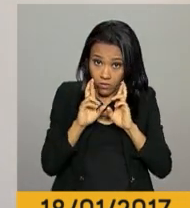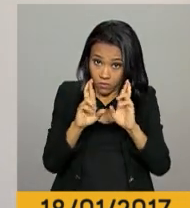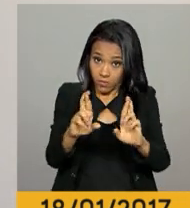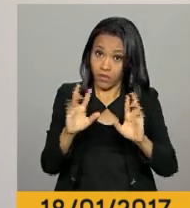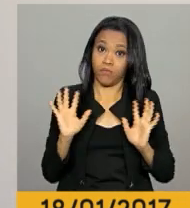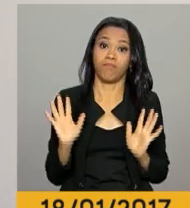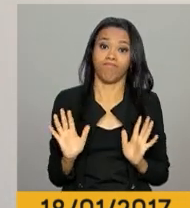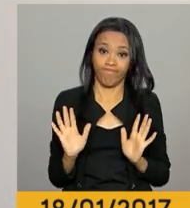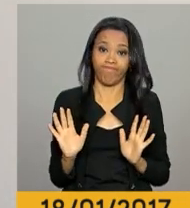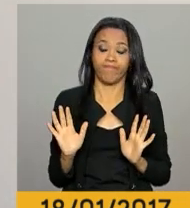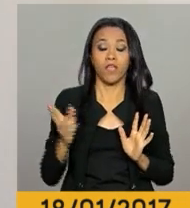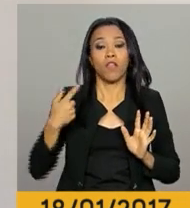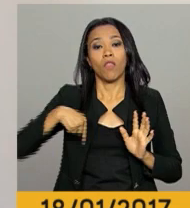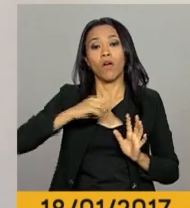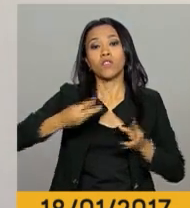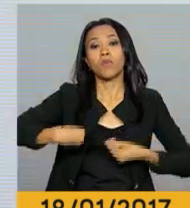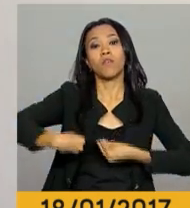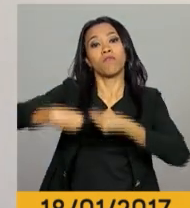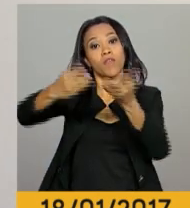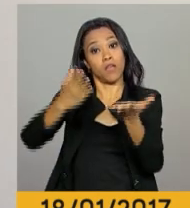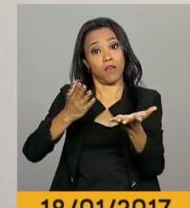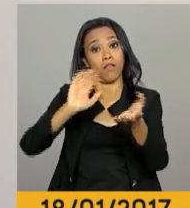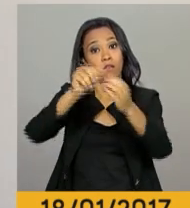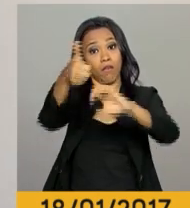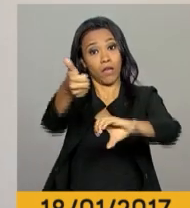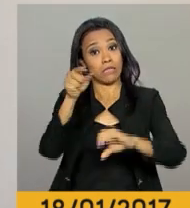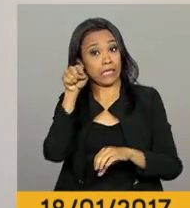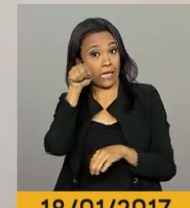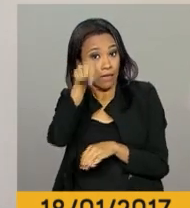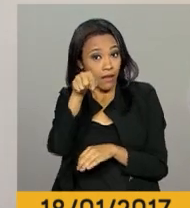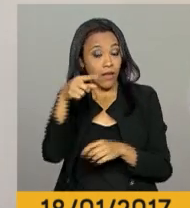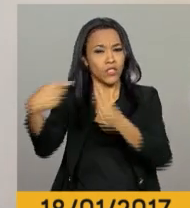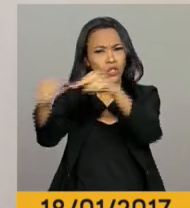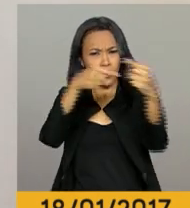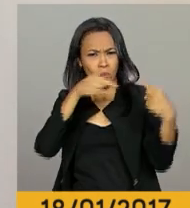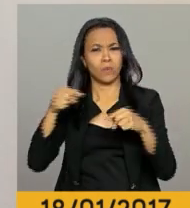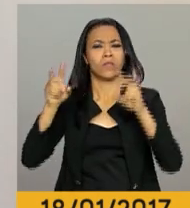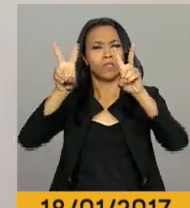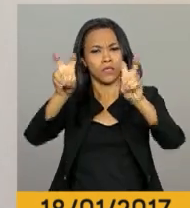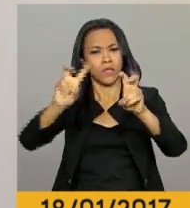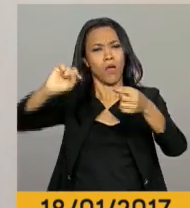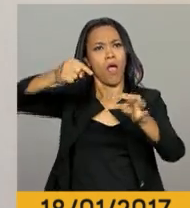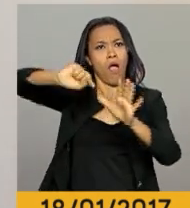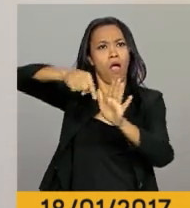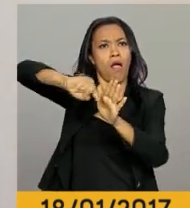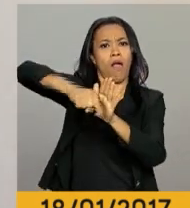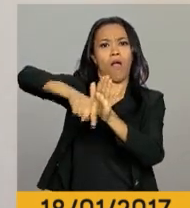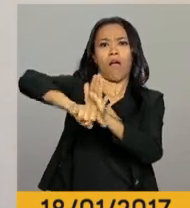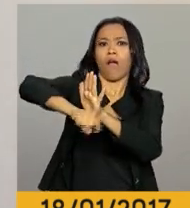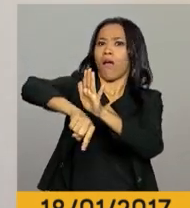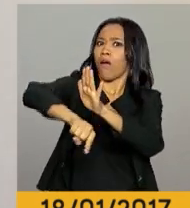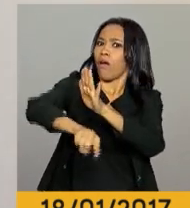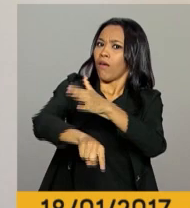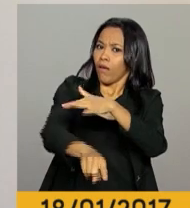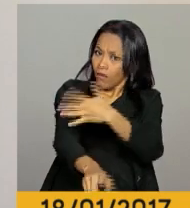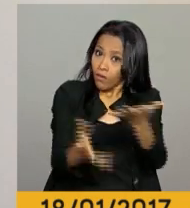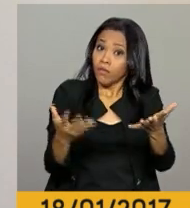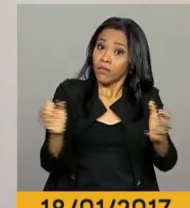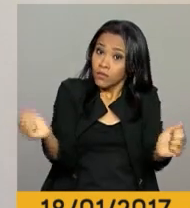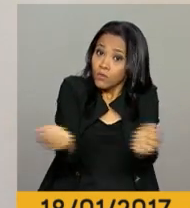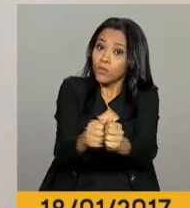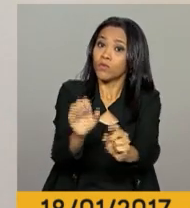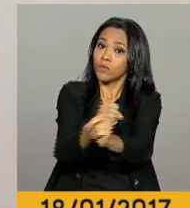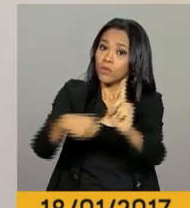Nós estamos mandando ao congresso para que o congresso discuta essa matéria mais Ampla e largamente com a sociedade